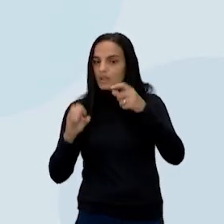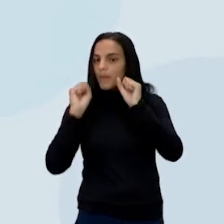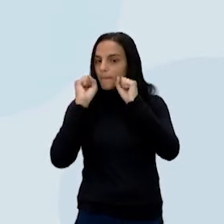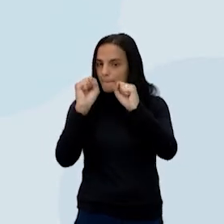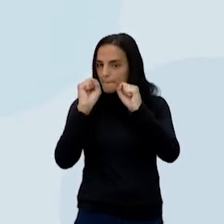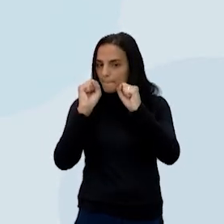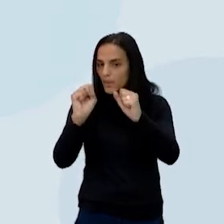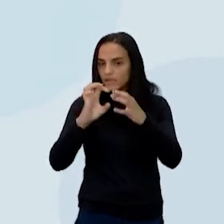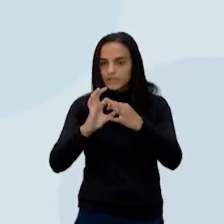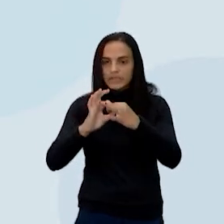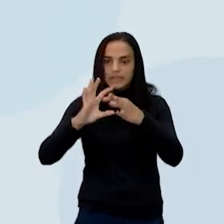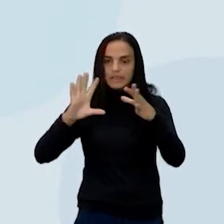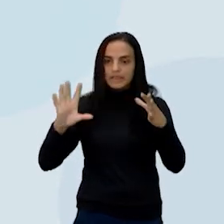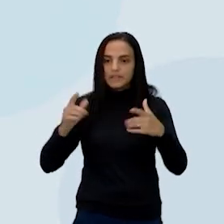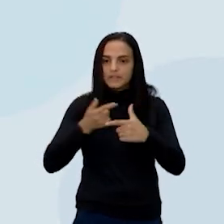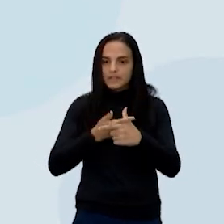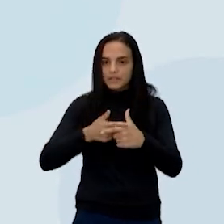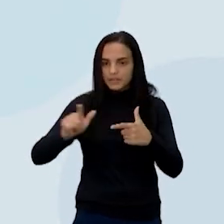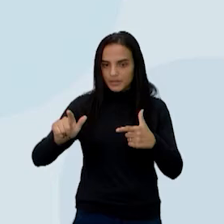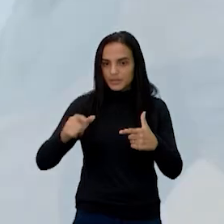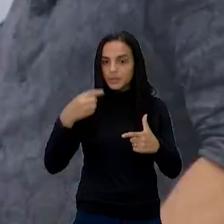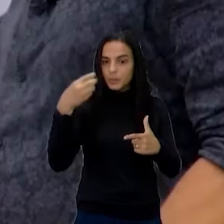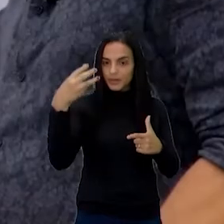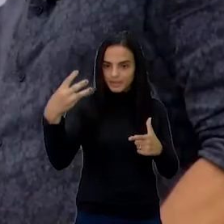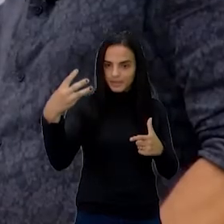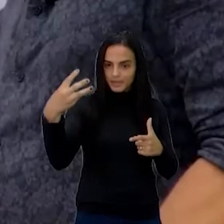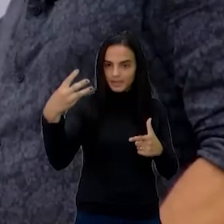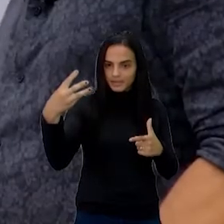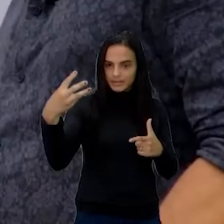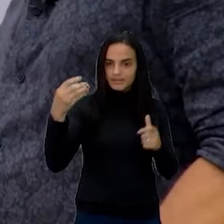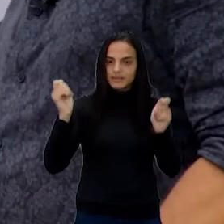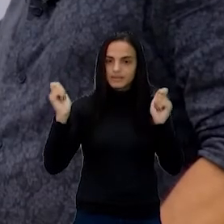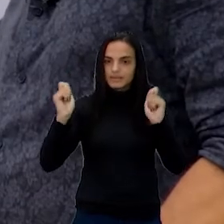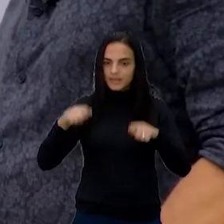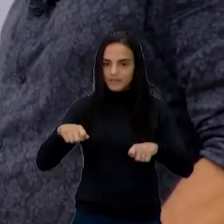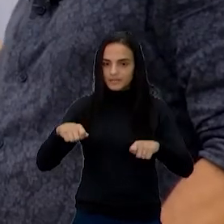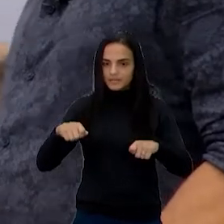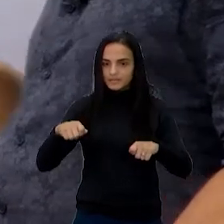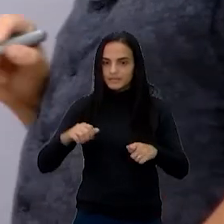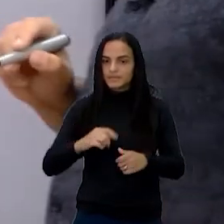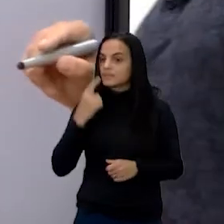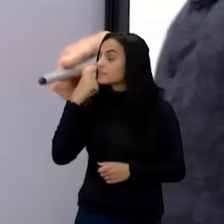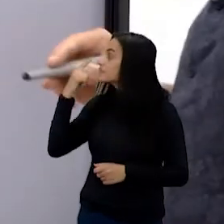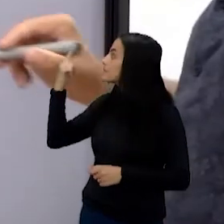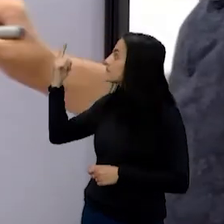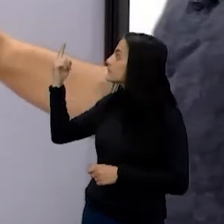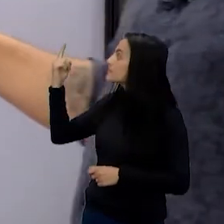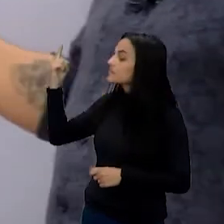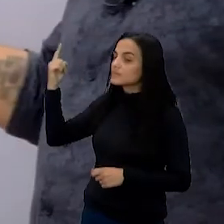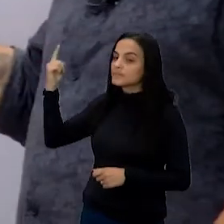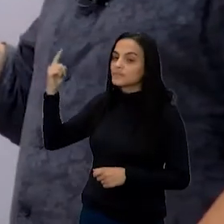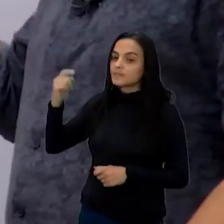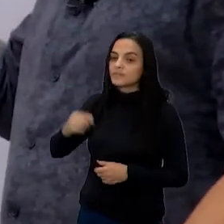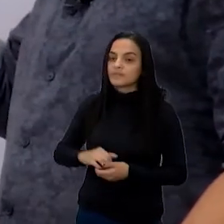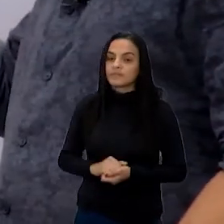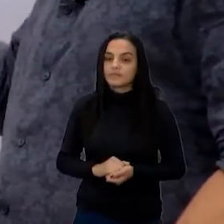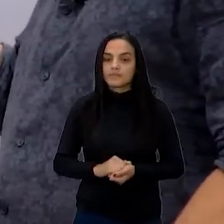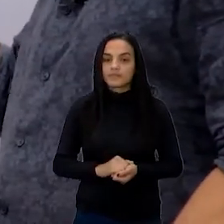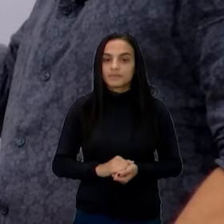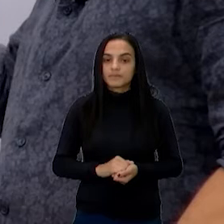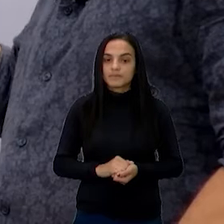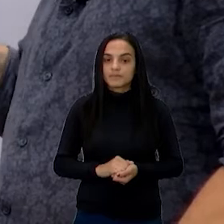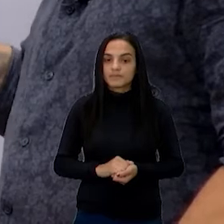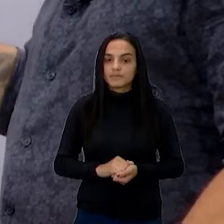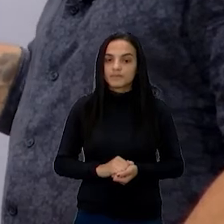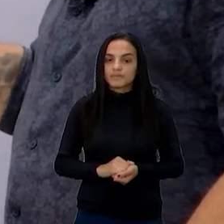ser divididos por 3, né? Então eu vou dividir os dois por 3, vou colocar um tracinho aqui para escrever de uma forma bem tradicionalzona aí, né? Então